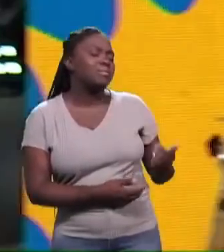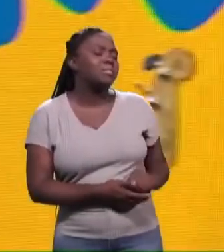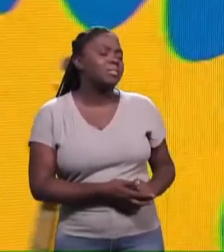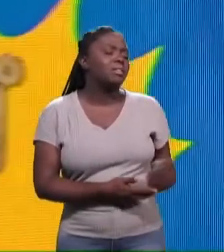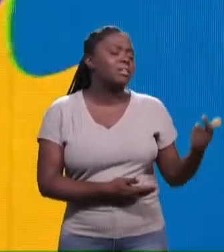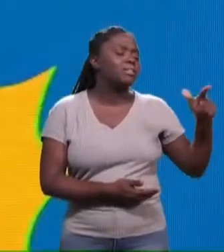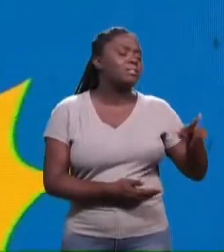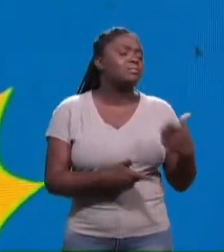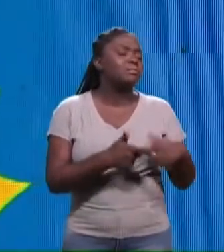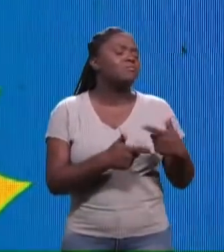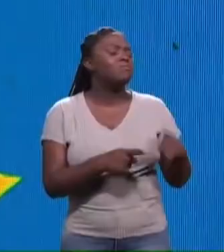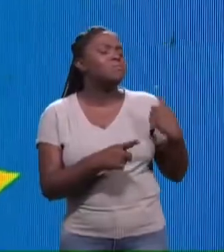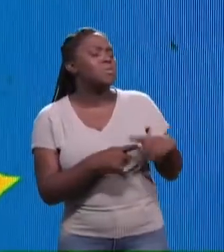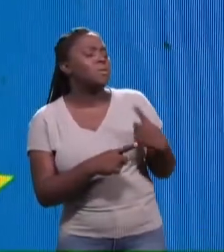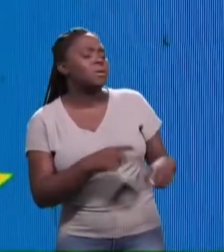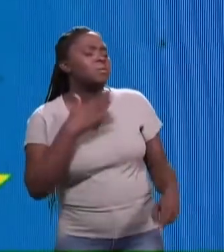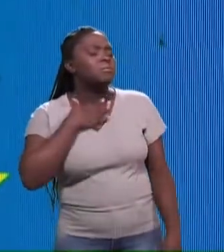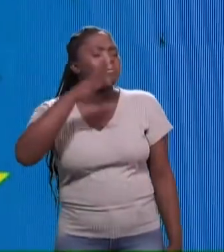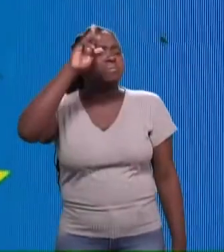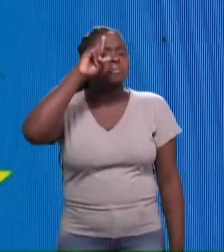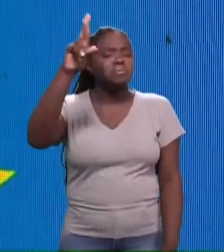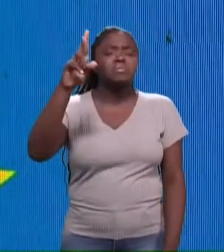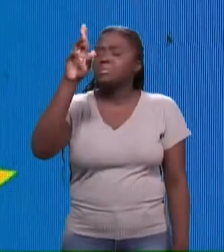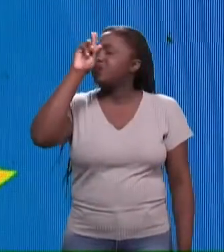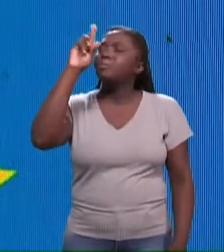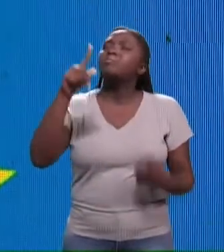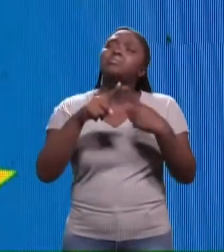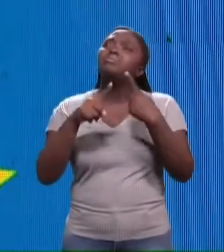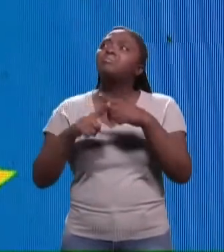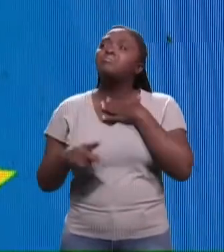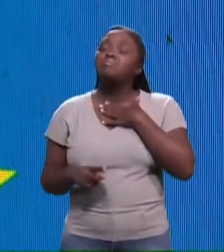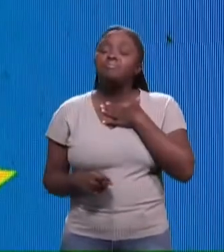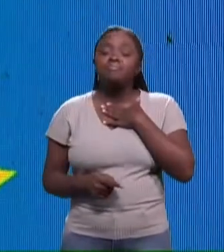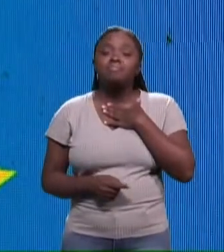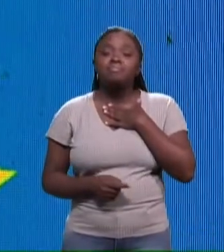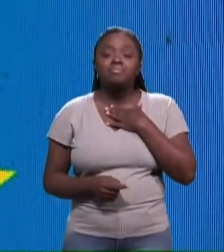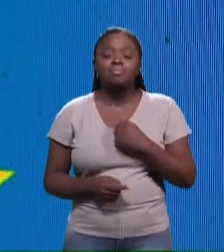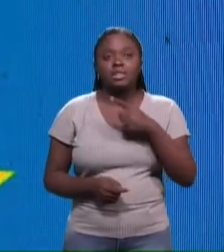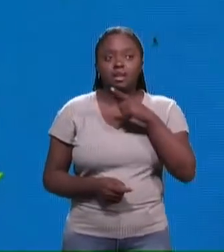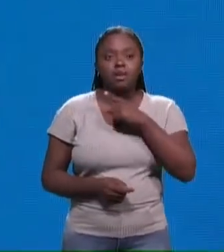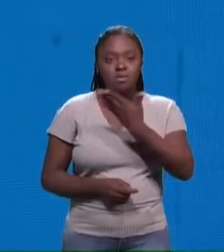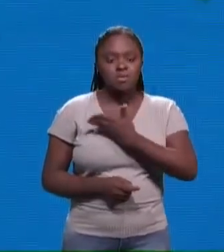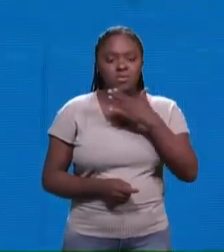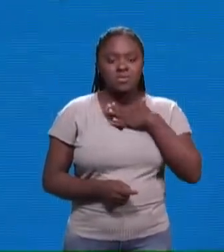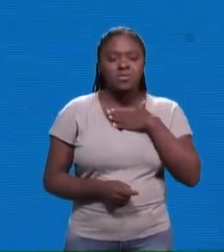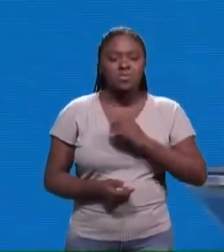os problemas, por que comigo, Senhor? Tem um amigo meu,